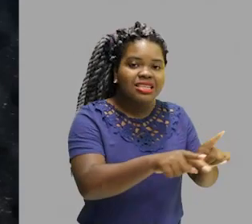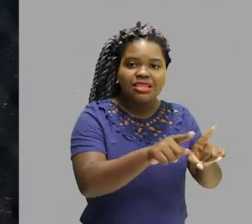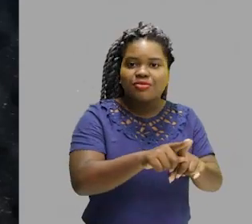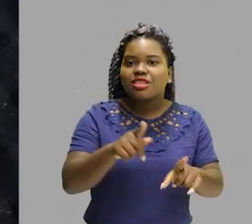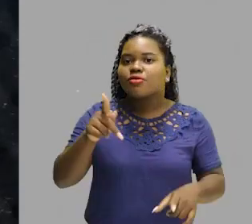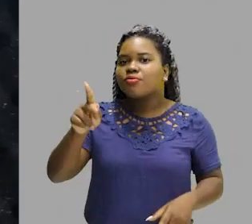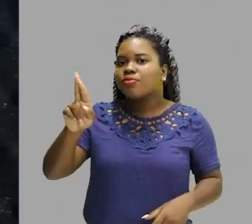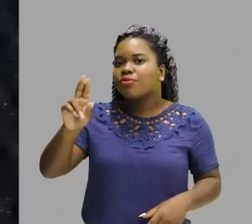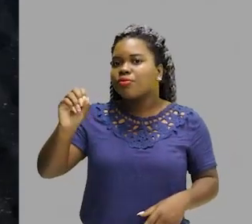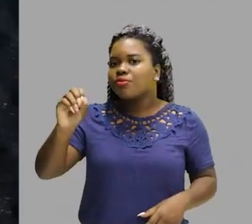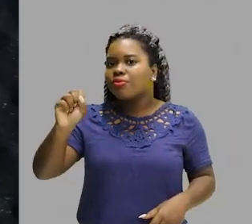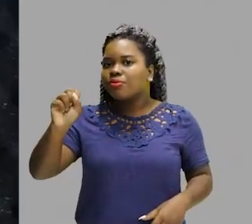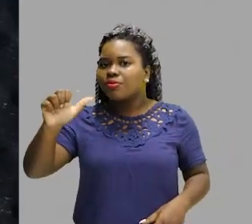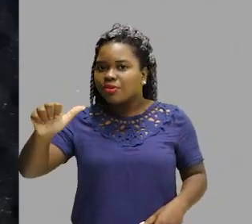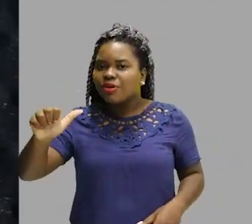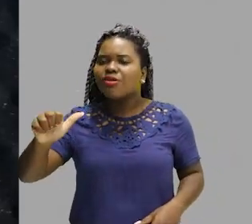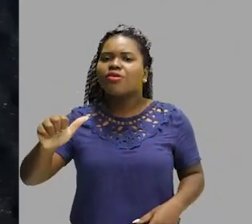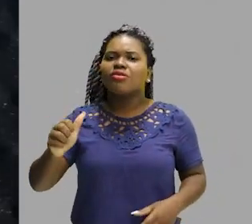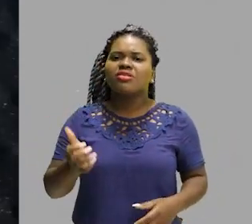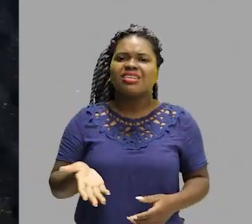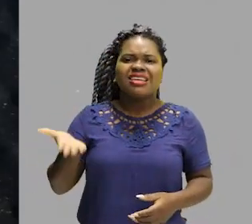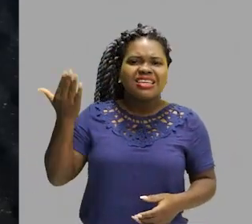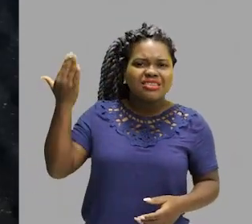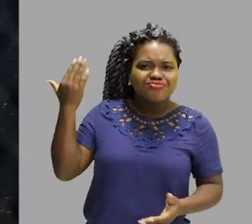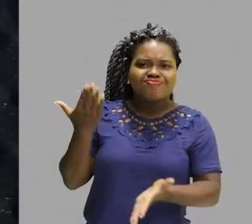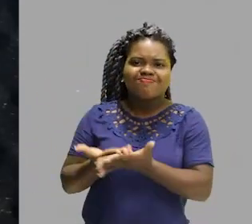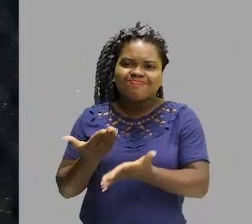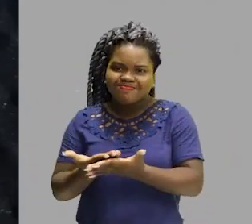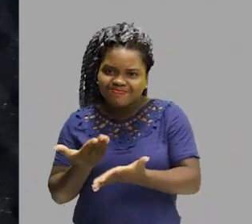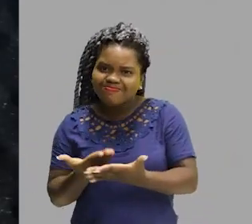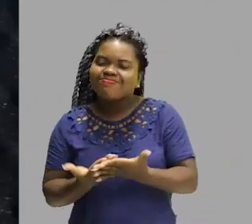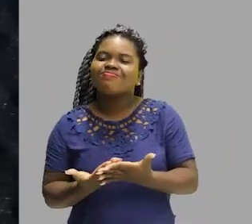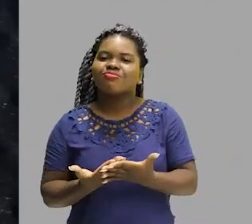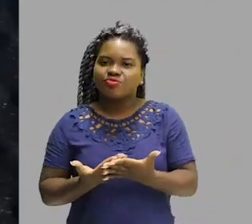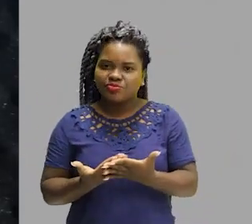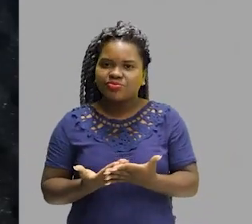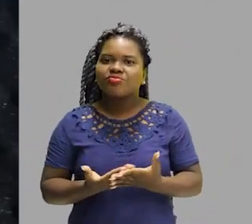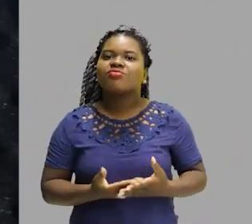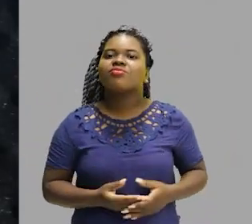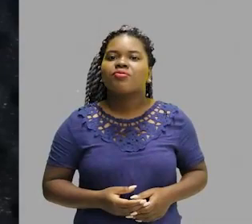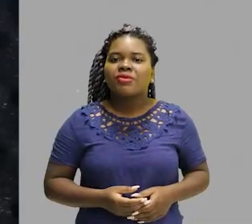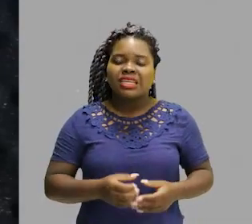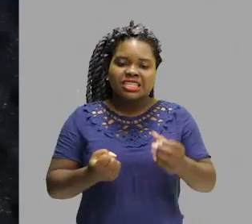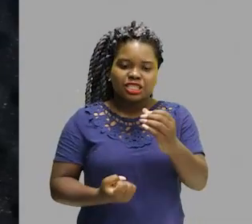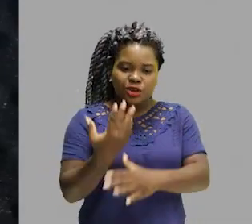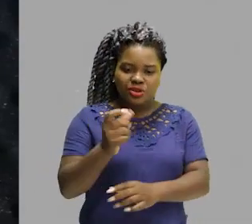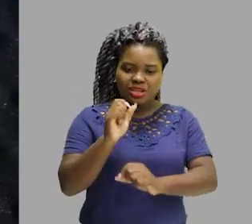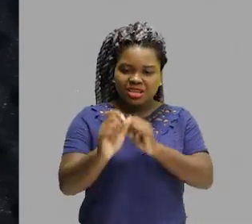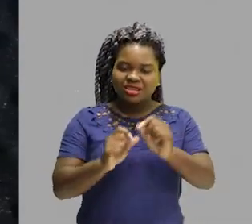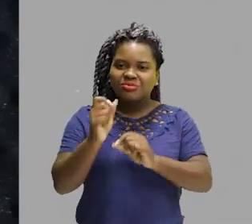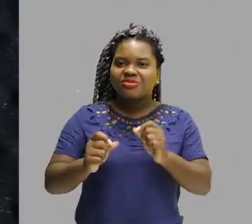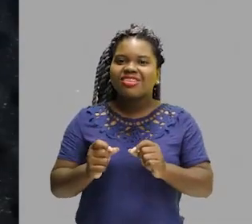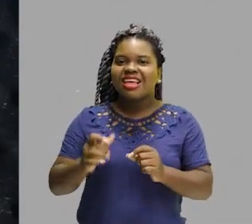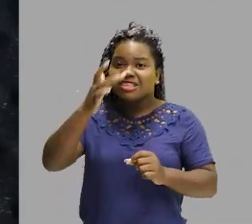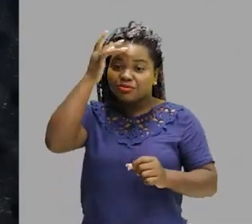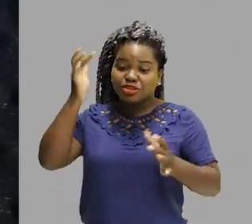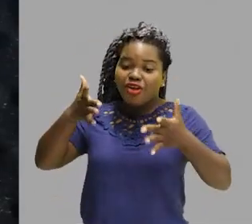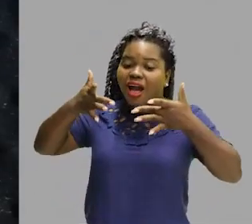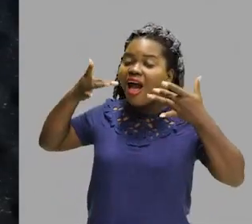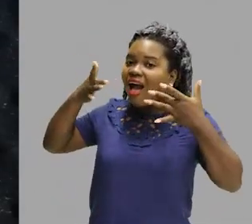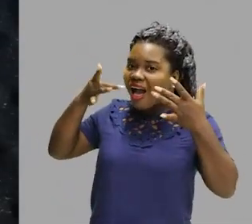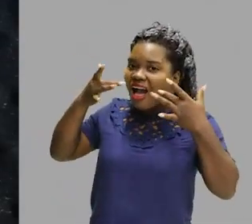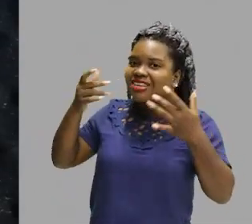prosa, que nós já estudamos, né? Prosa regionalista, indianista, que também são criadas por esses artífices,